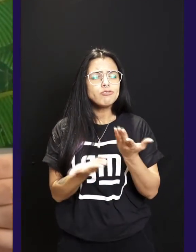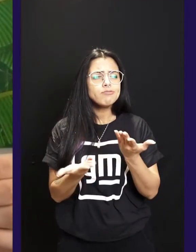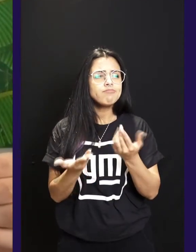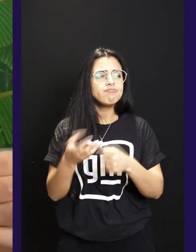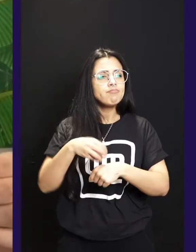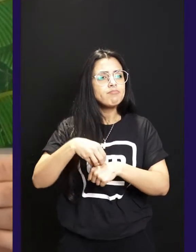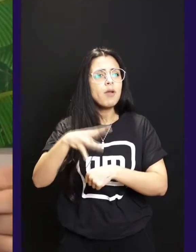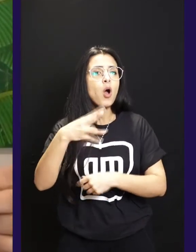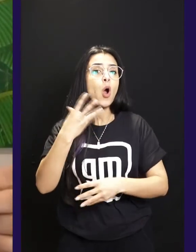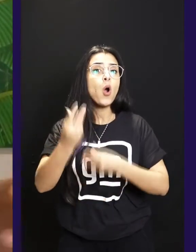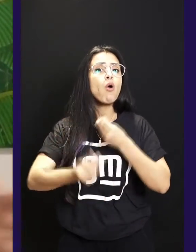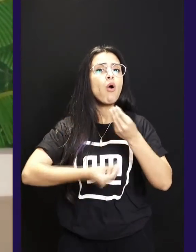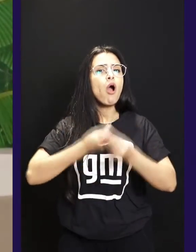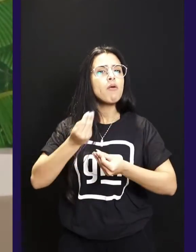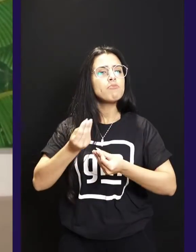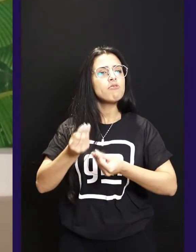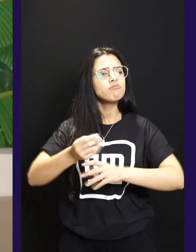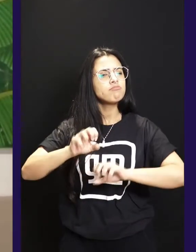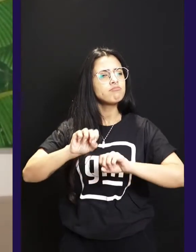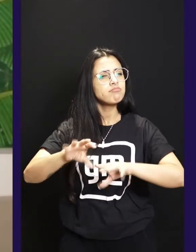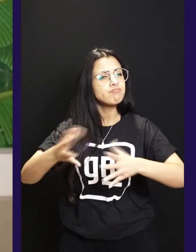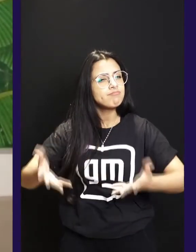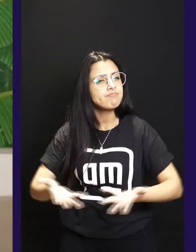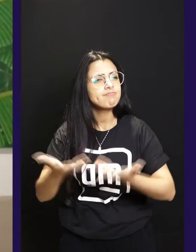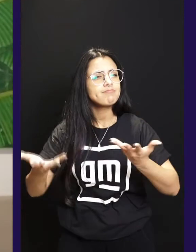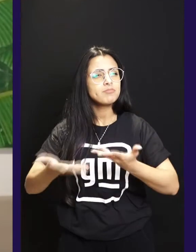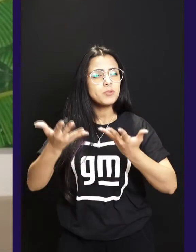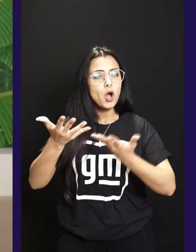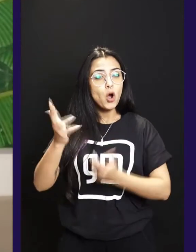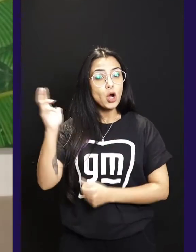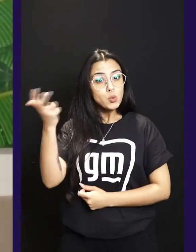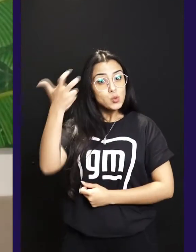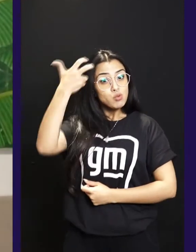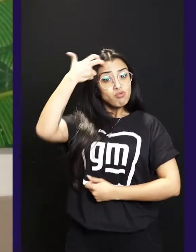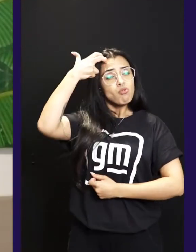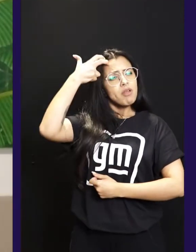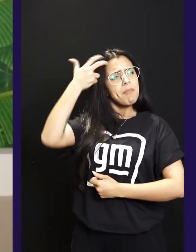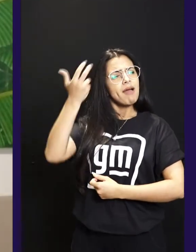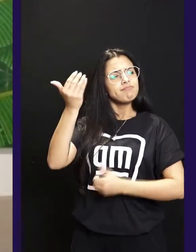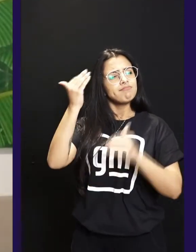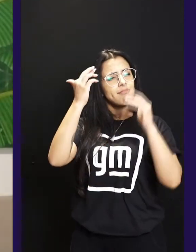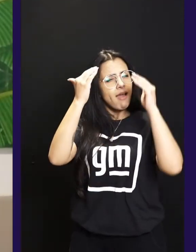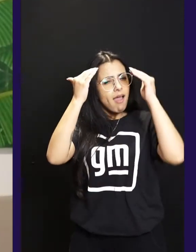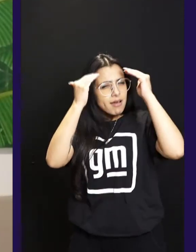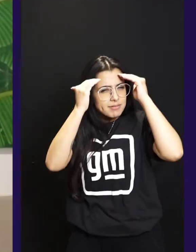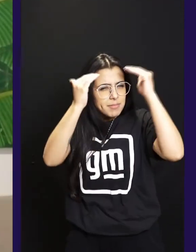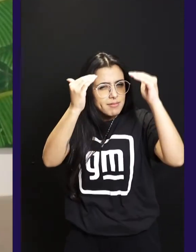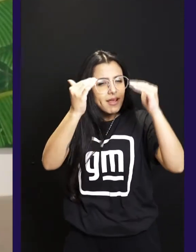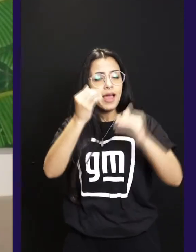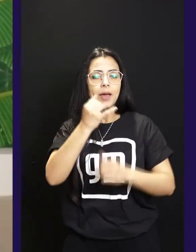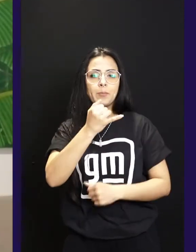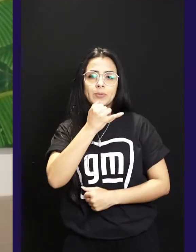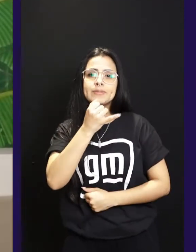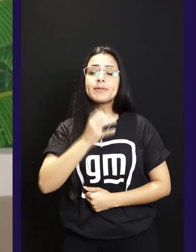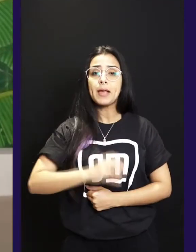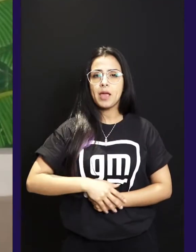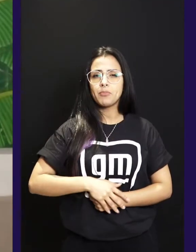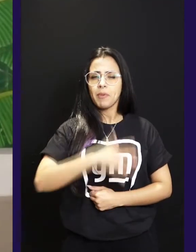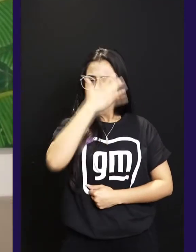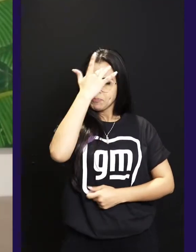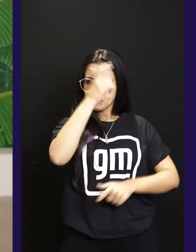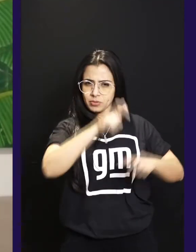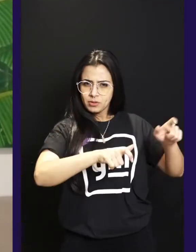respeito dentro de uma empresa. Então, pensando na questão LGBT, pensando na